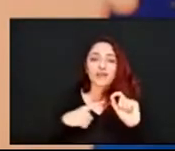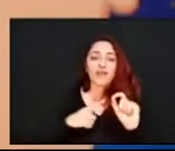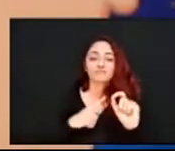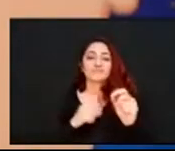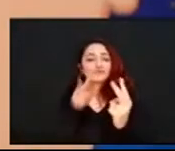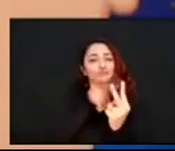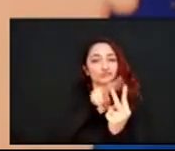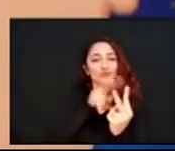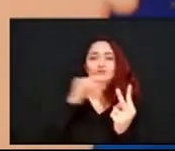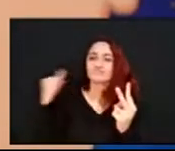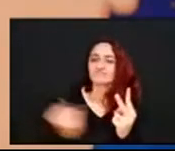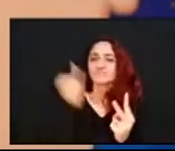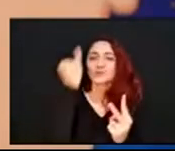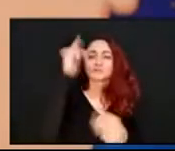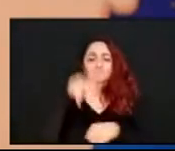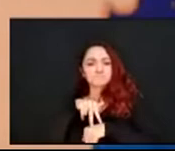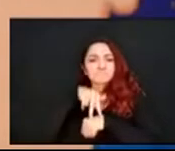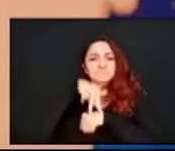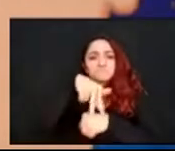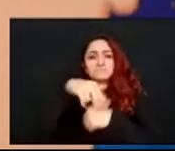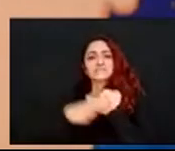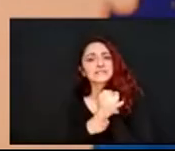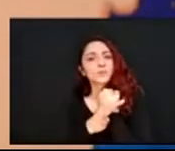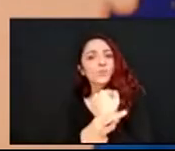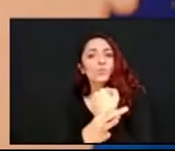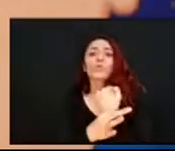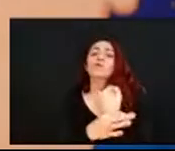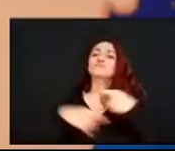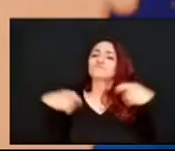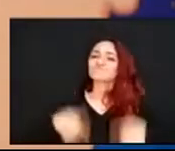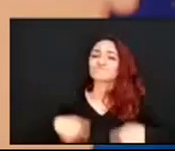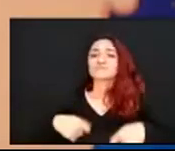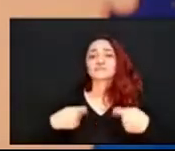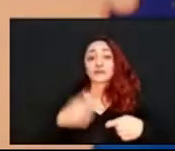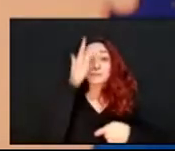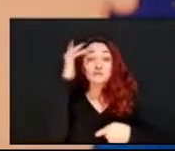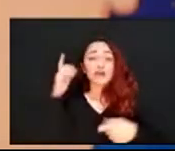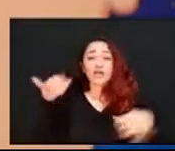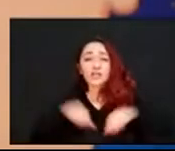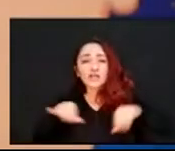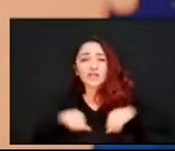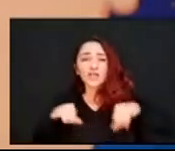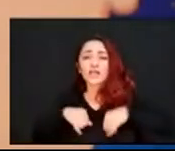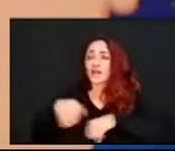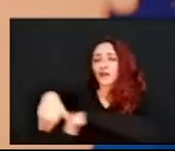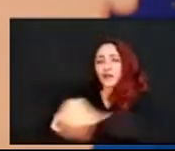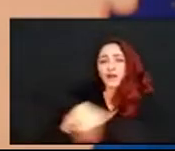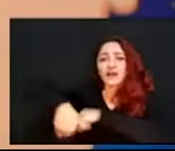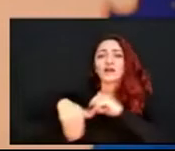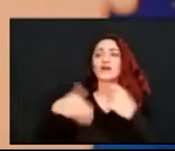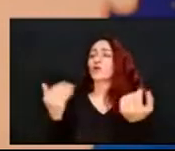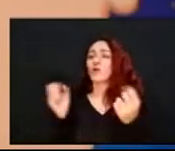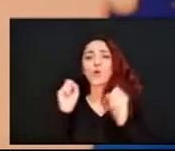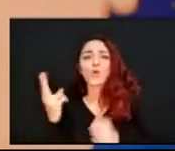engajamento esse espaço de segurança não é ninguém quer sair de casa para sofrer né racismo para sofrer